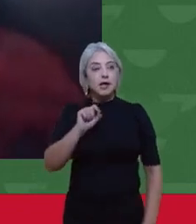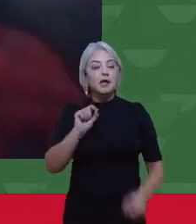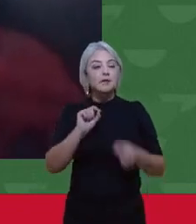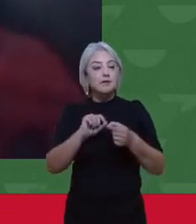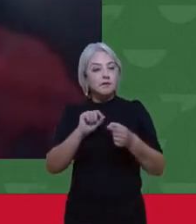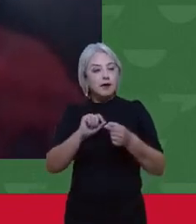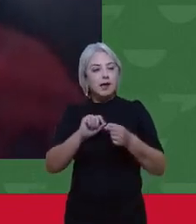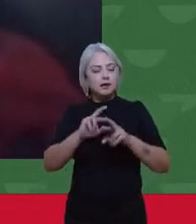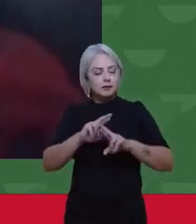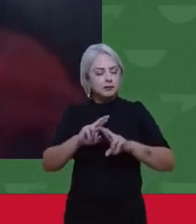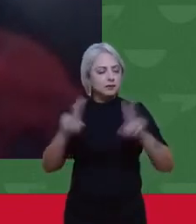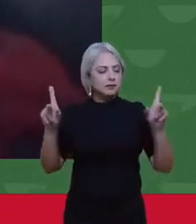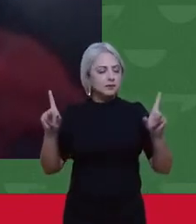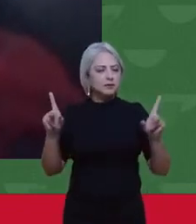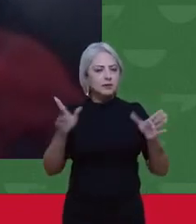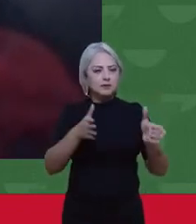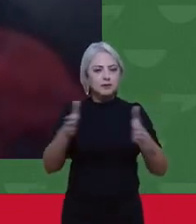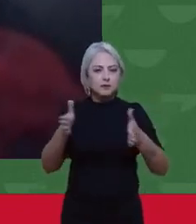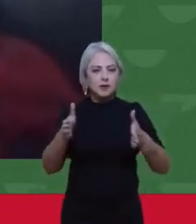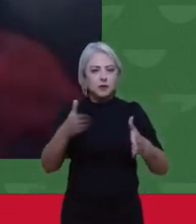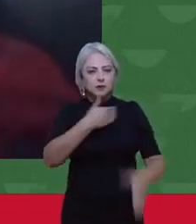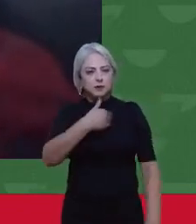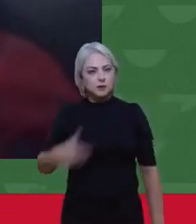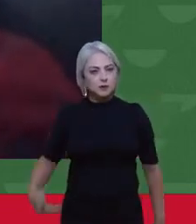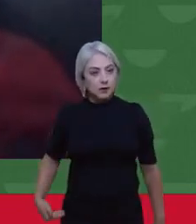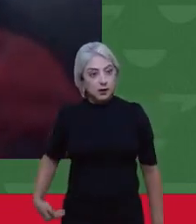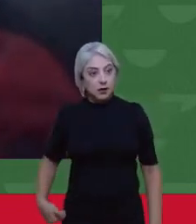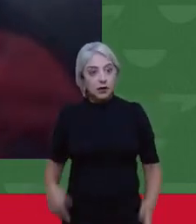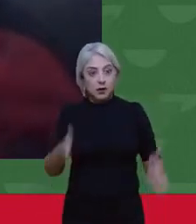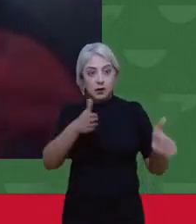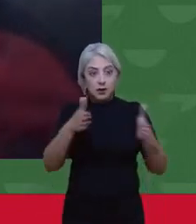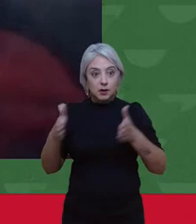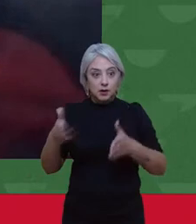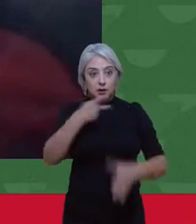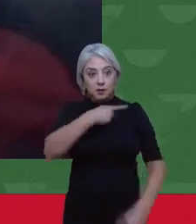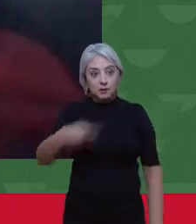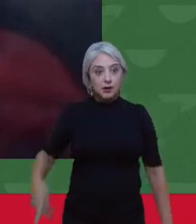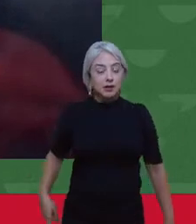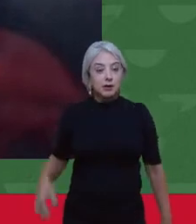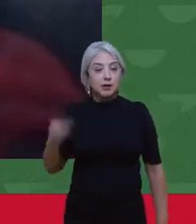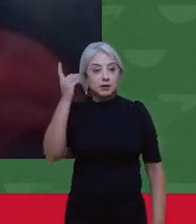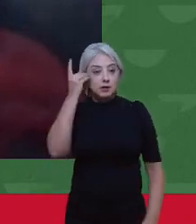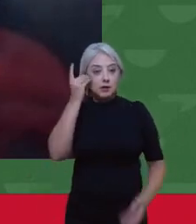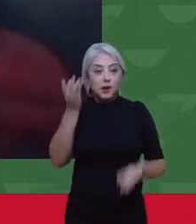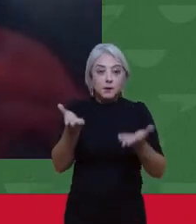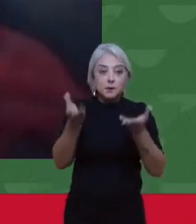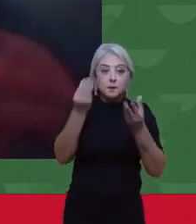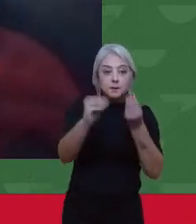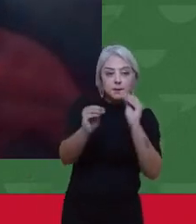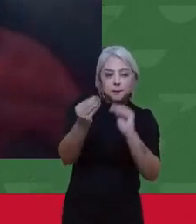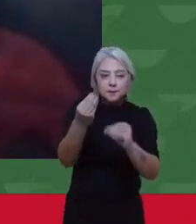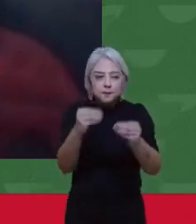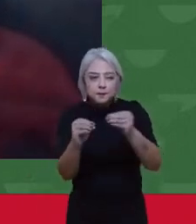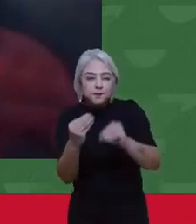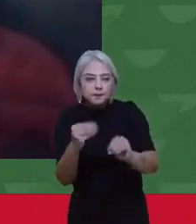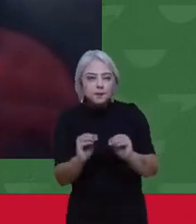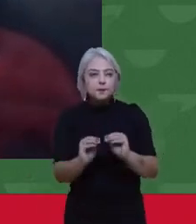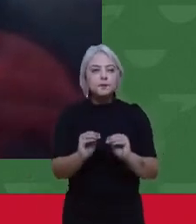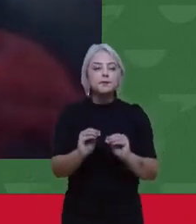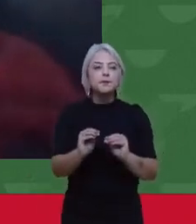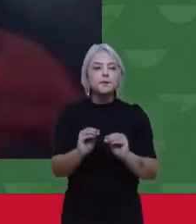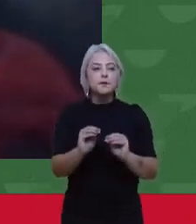faz a diferença no seu período de governo. No período de governo da presidenta Dilma, então, além de implementar